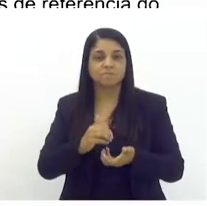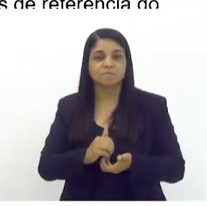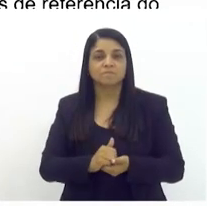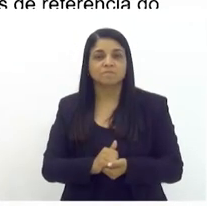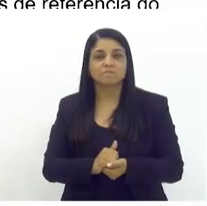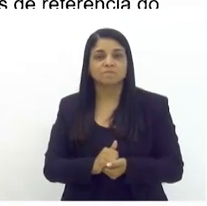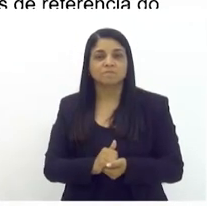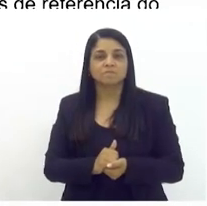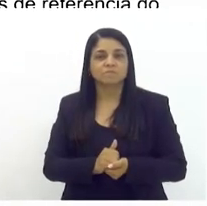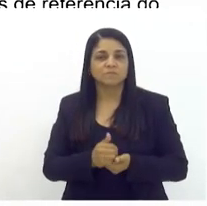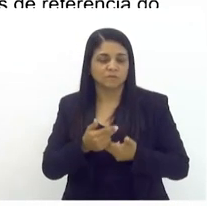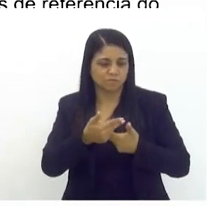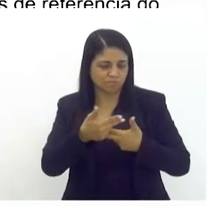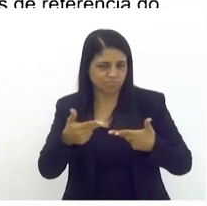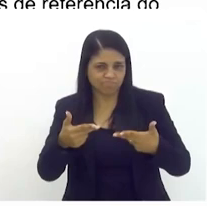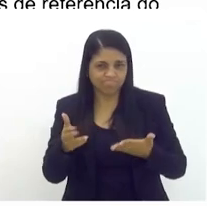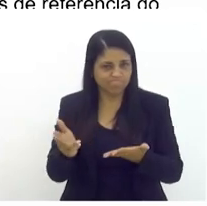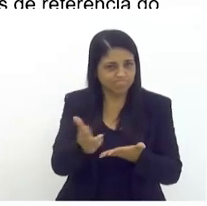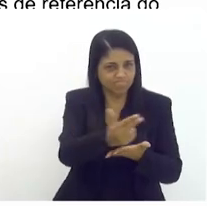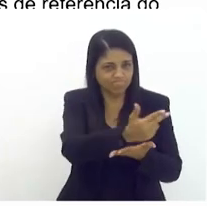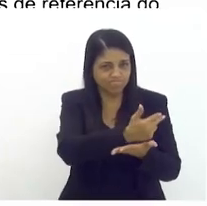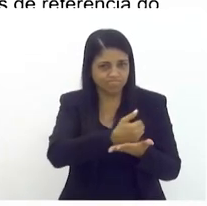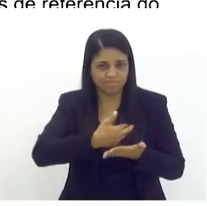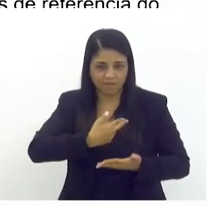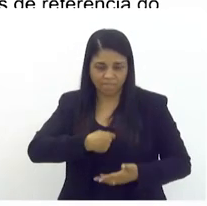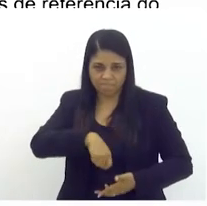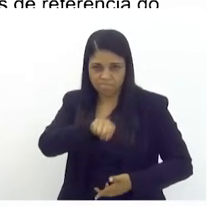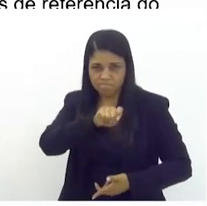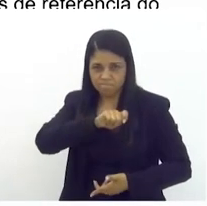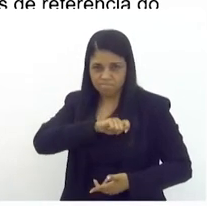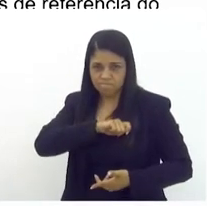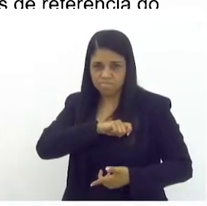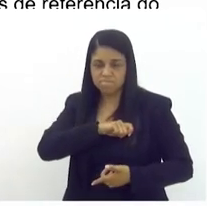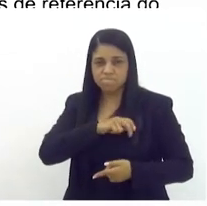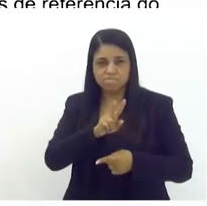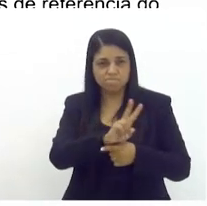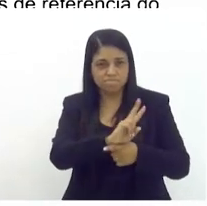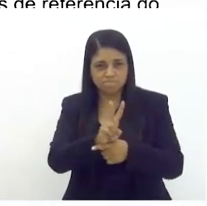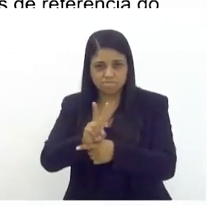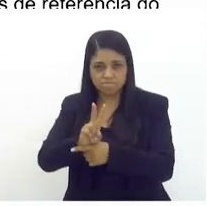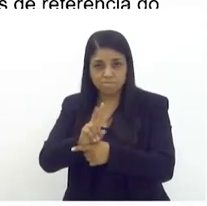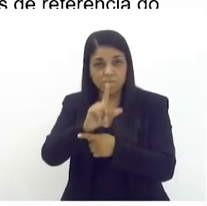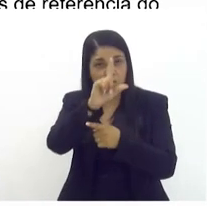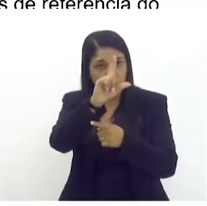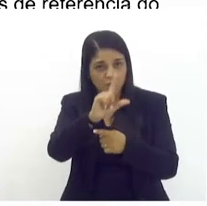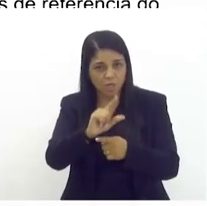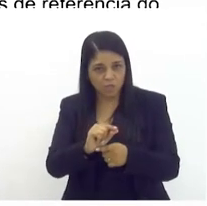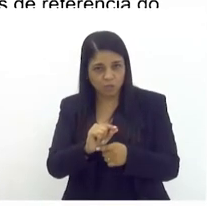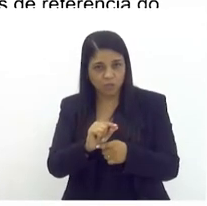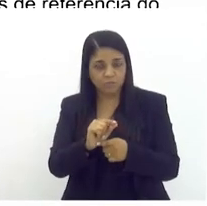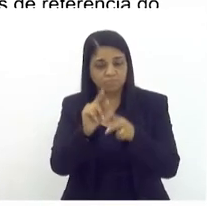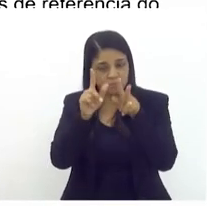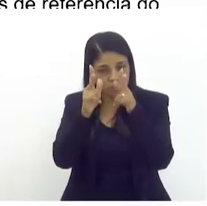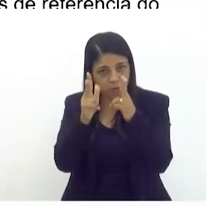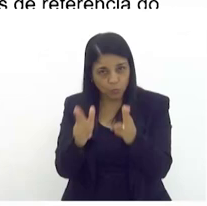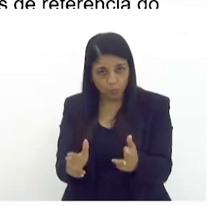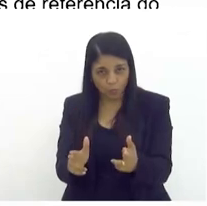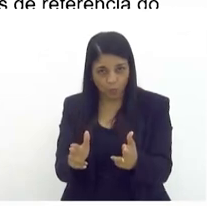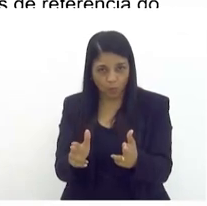os benefícios fiscais começam a ser reduzidos na mesma proporção